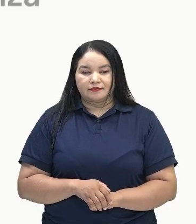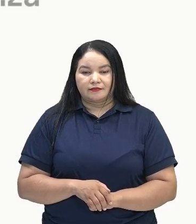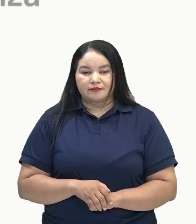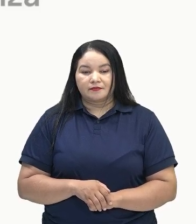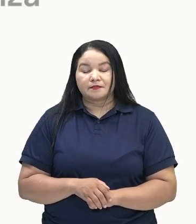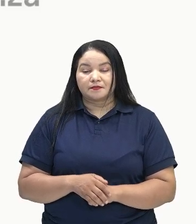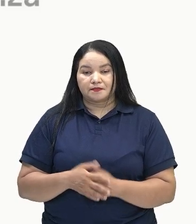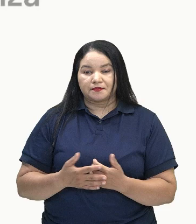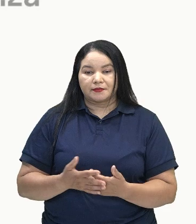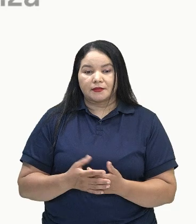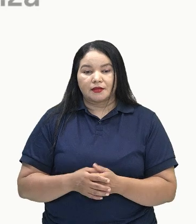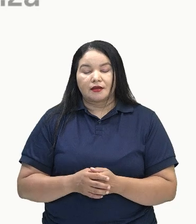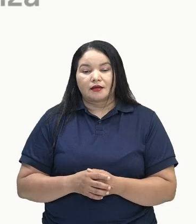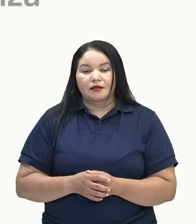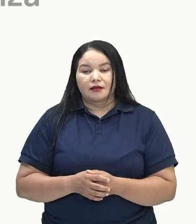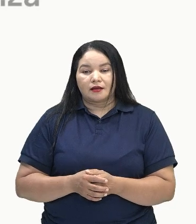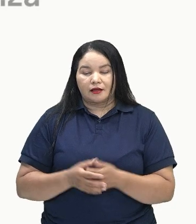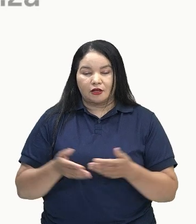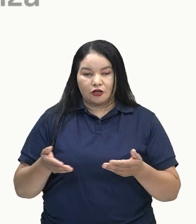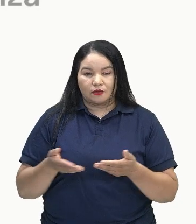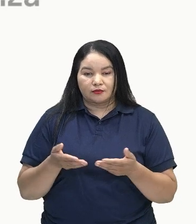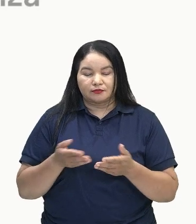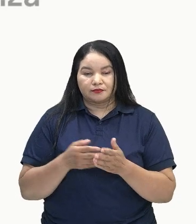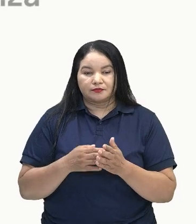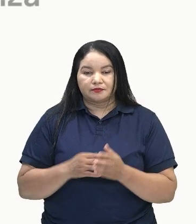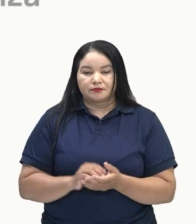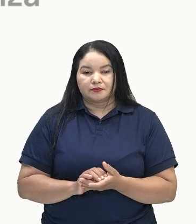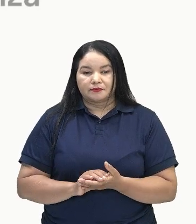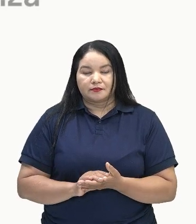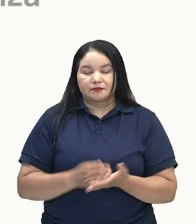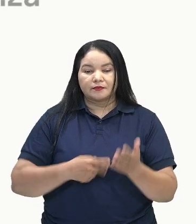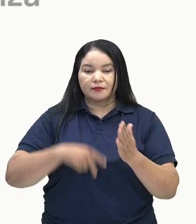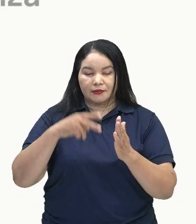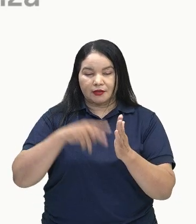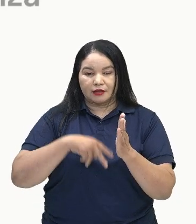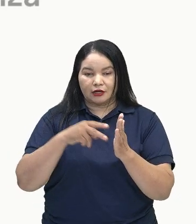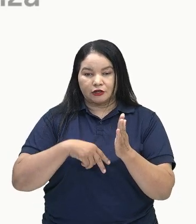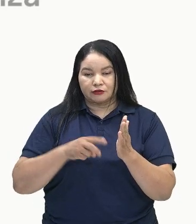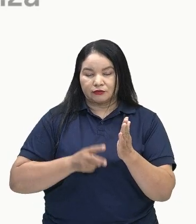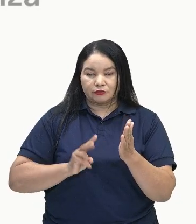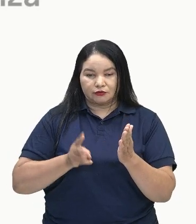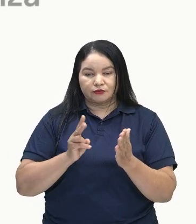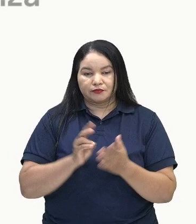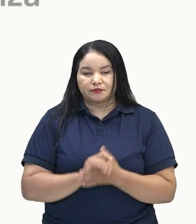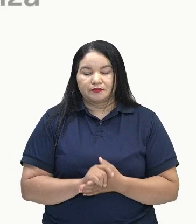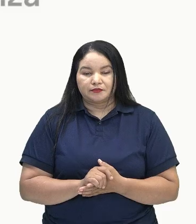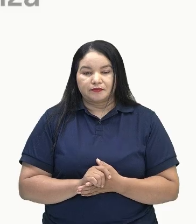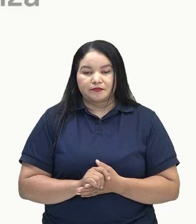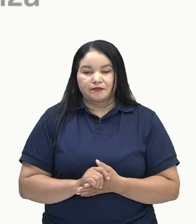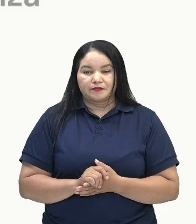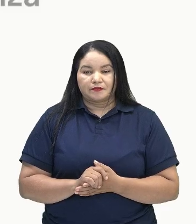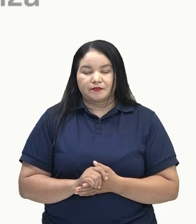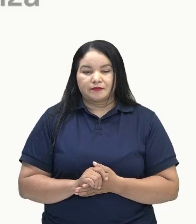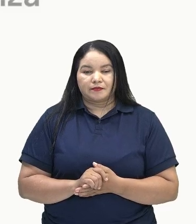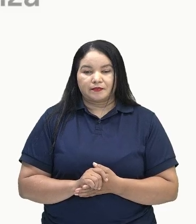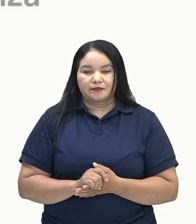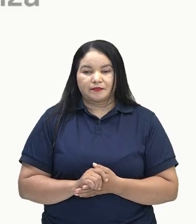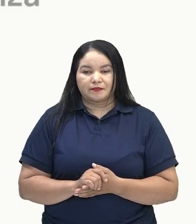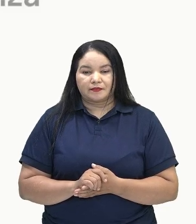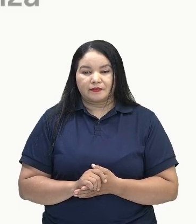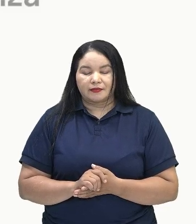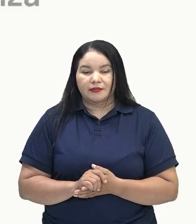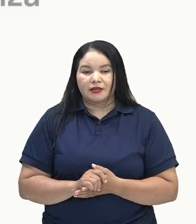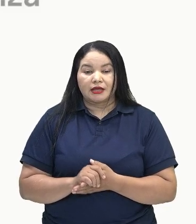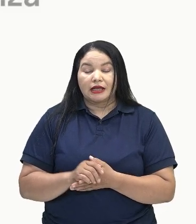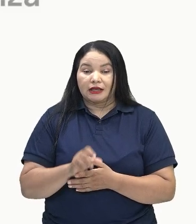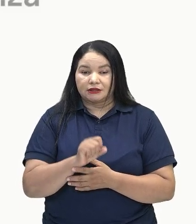suffer. The data clearly shows a rise in global temperatures over the past century. Então, mesmo